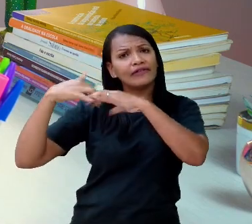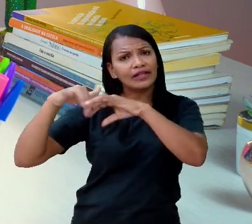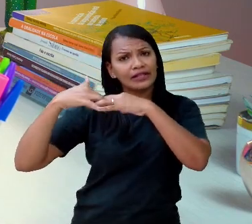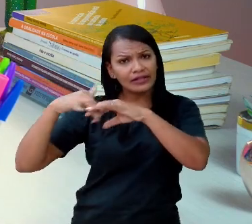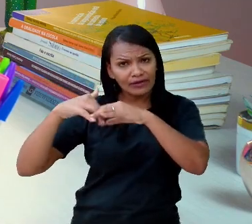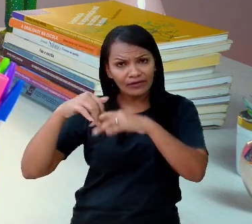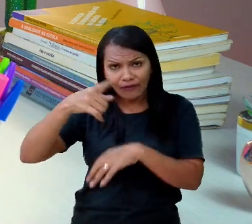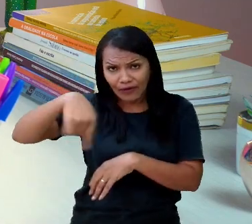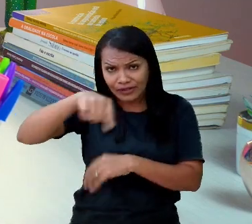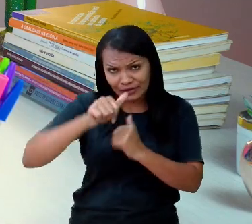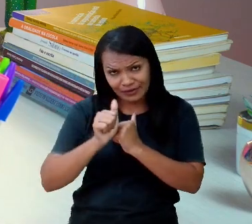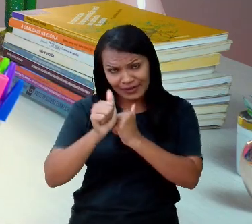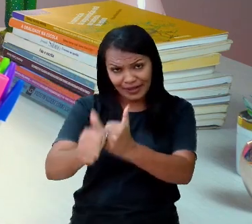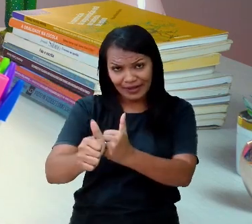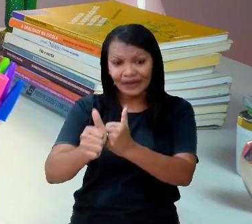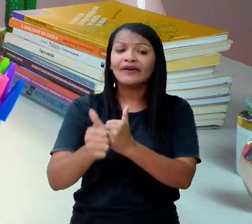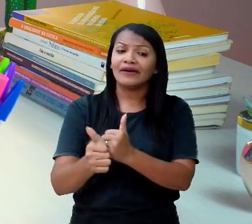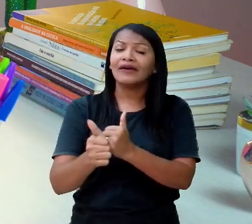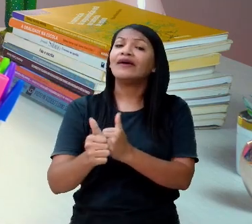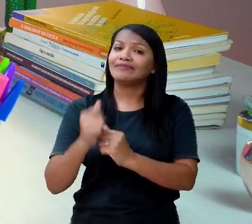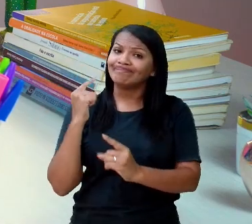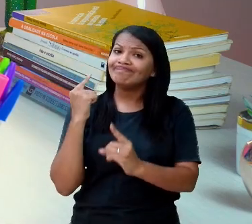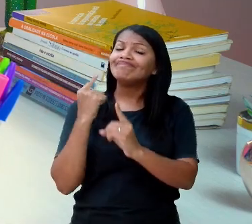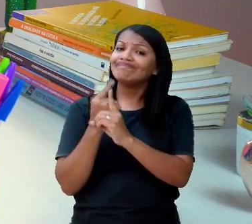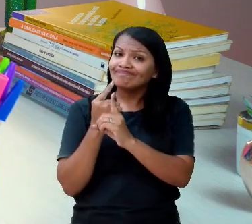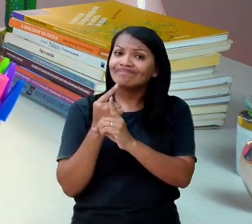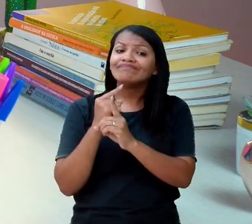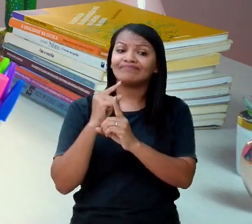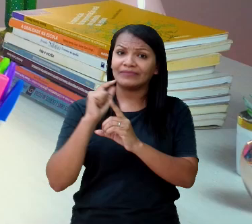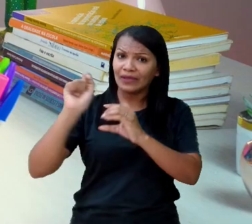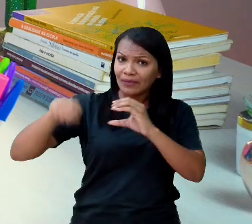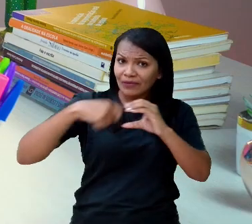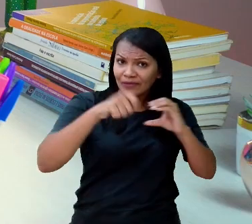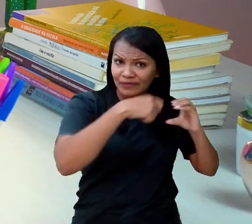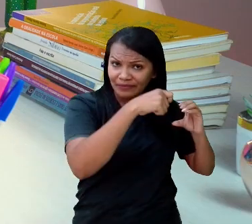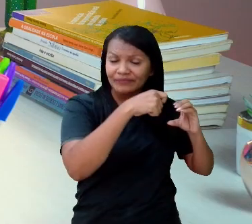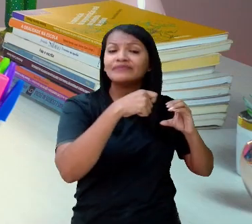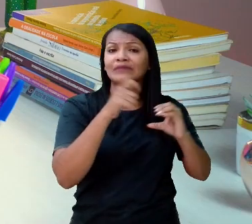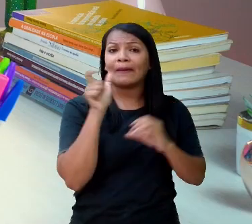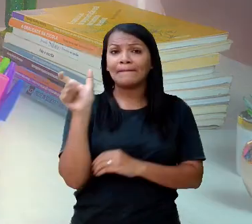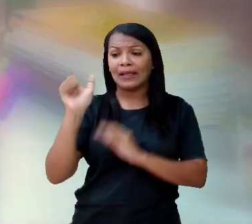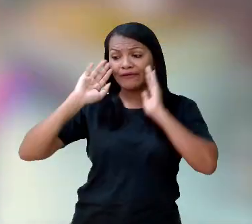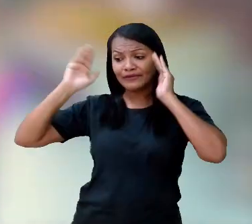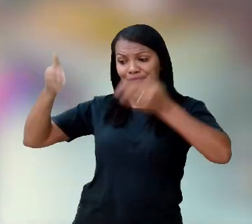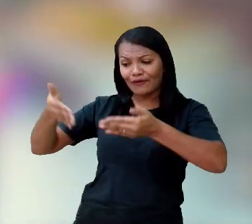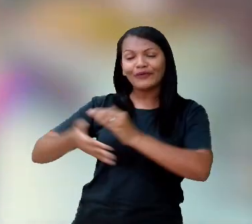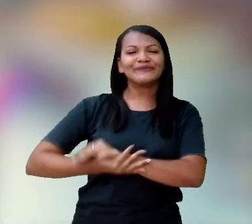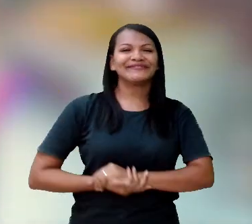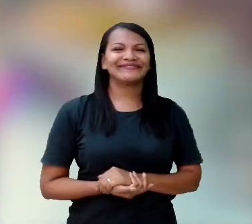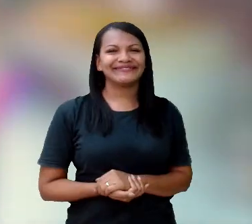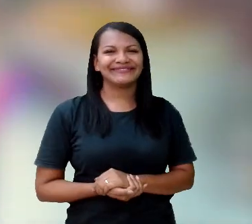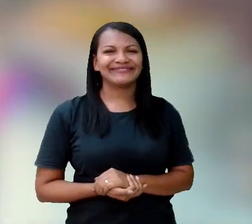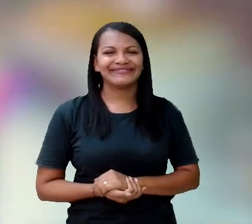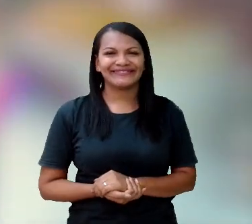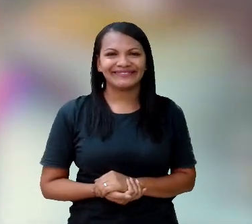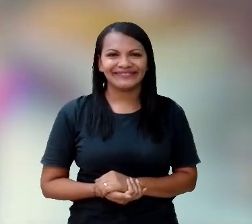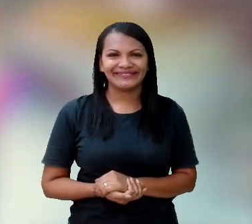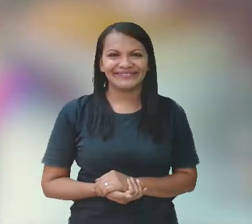educa seguidor e educa seguidora. E até o próximo Palavras em Foco. Tchau, tchau.